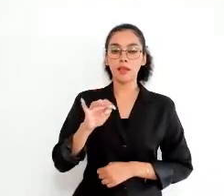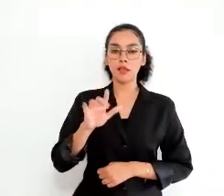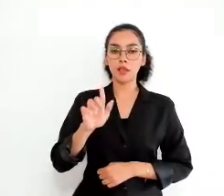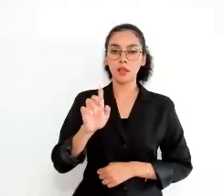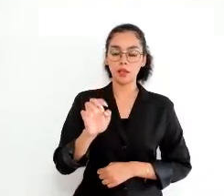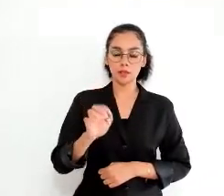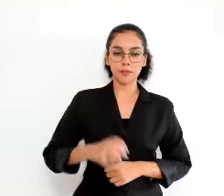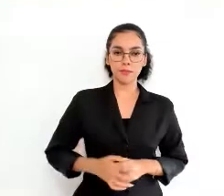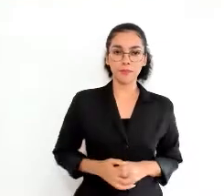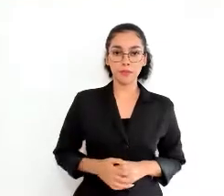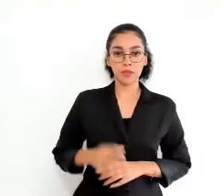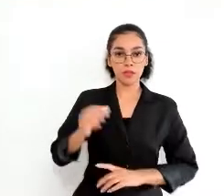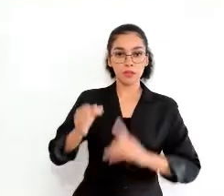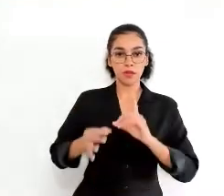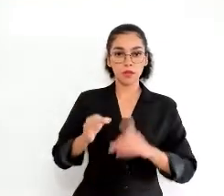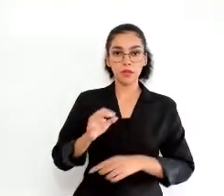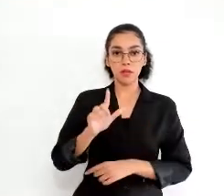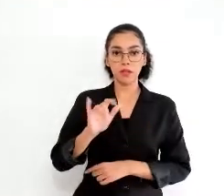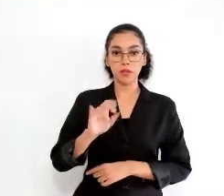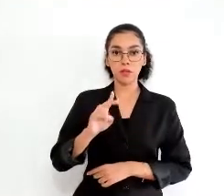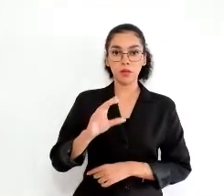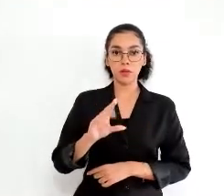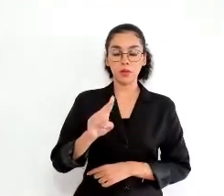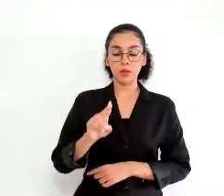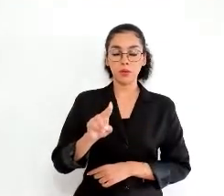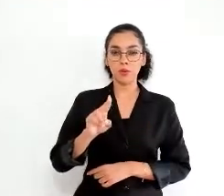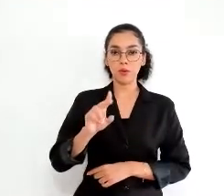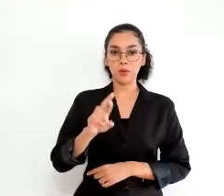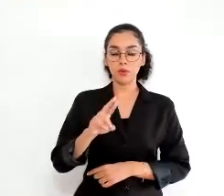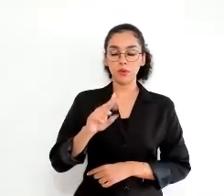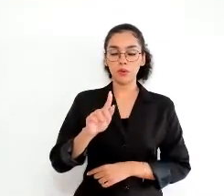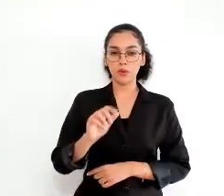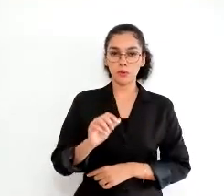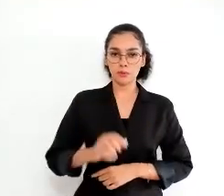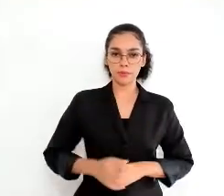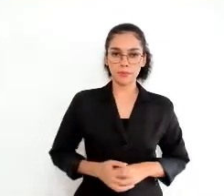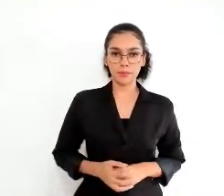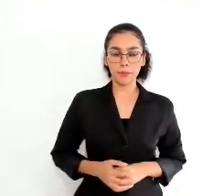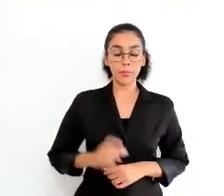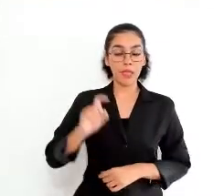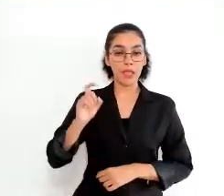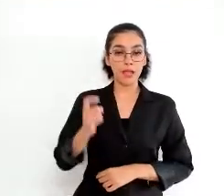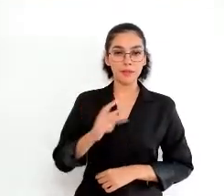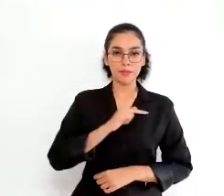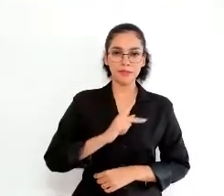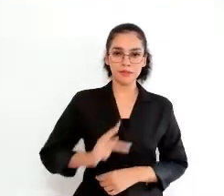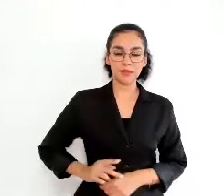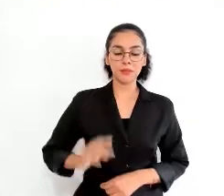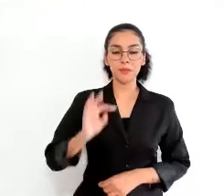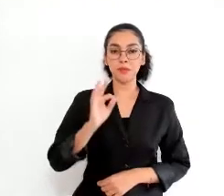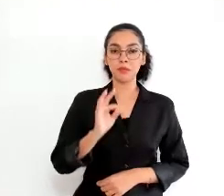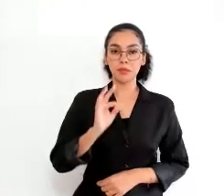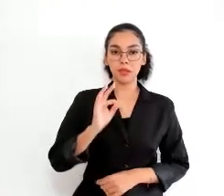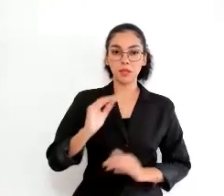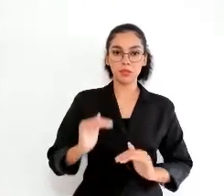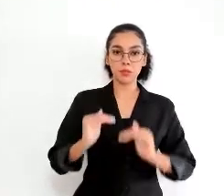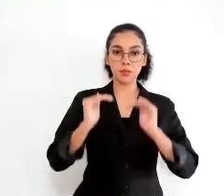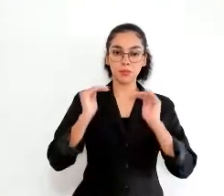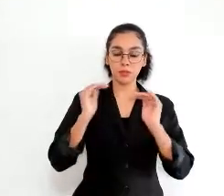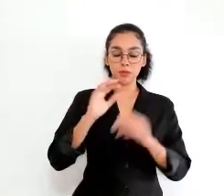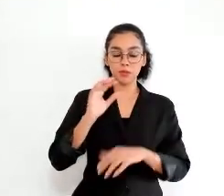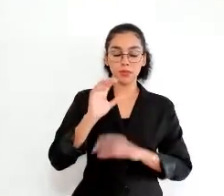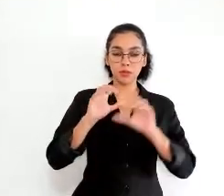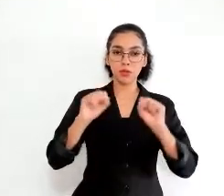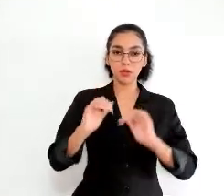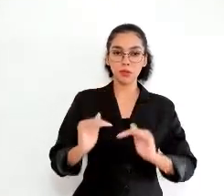Licurgo Ferreira Nunes, in memoriam, Ex-presidente do Tribunal Superior do Trabalho e ministro aposentado daquela Corte